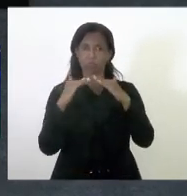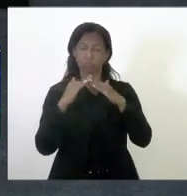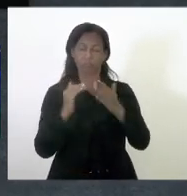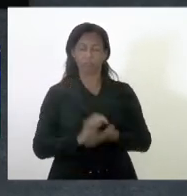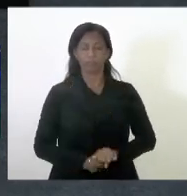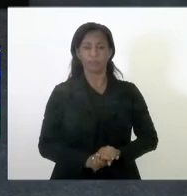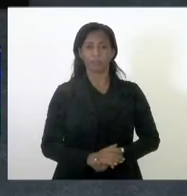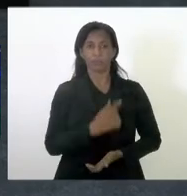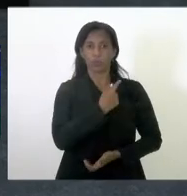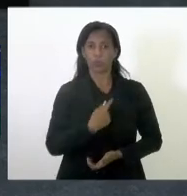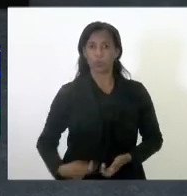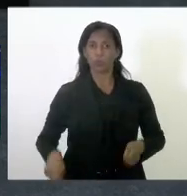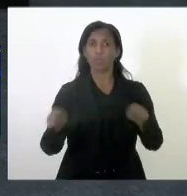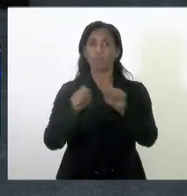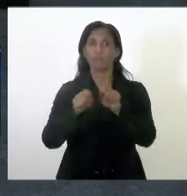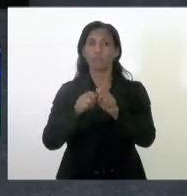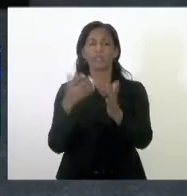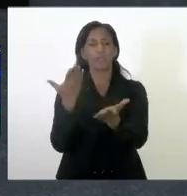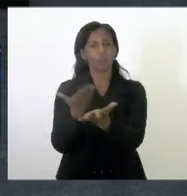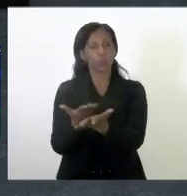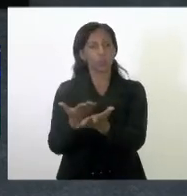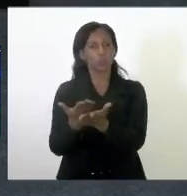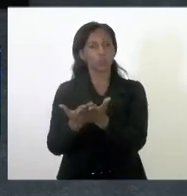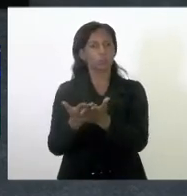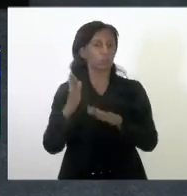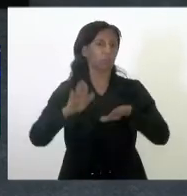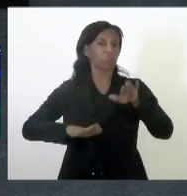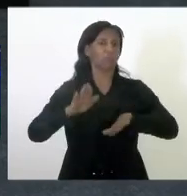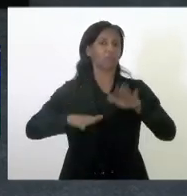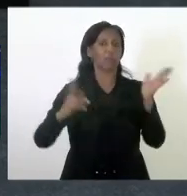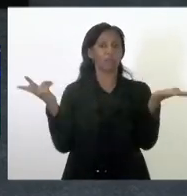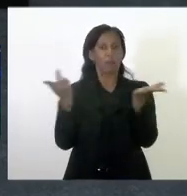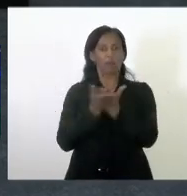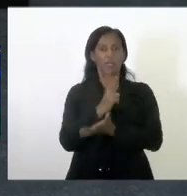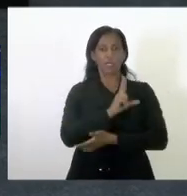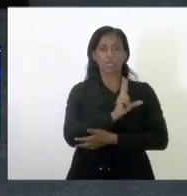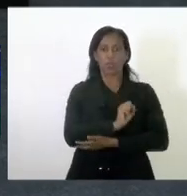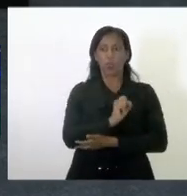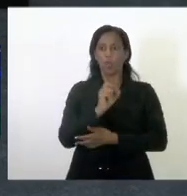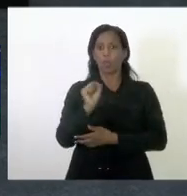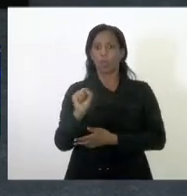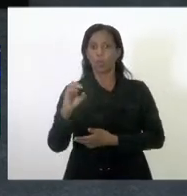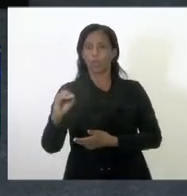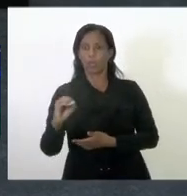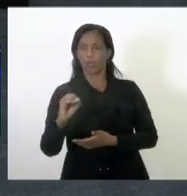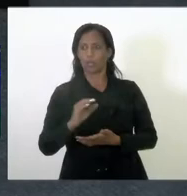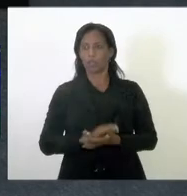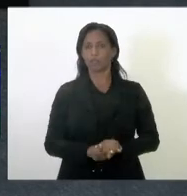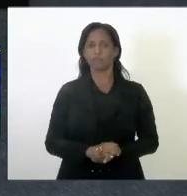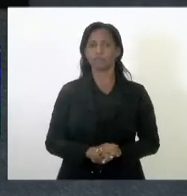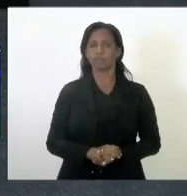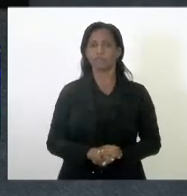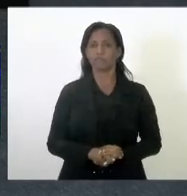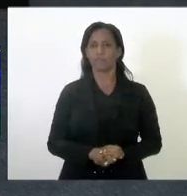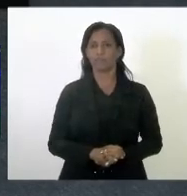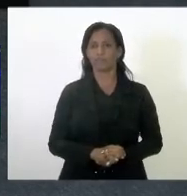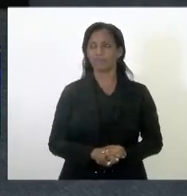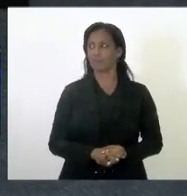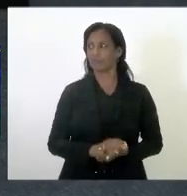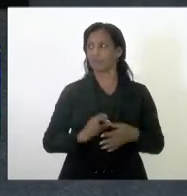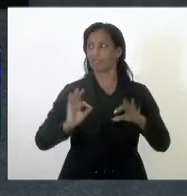estudo de impacto. E, por decreto, dirá se é 50 ou 80. Então, eu não estou usando